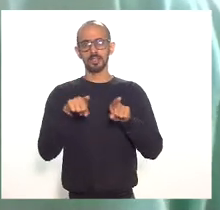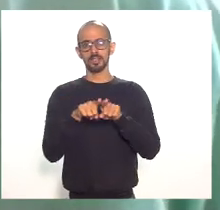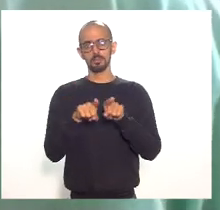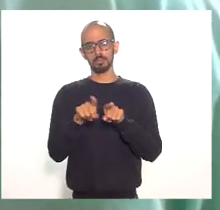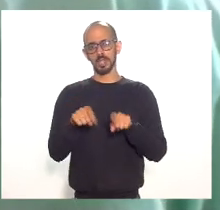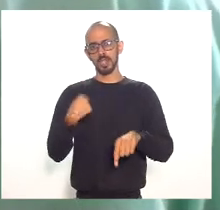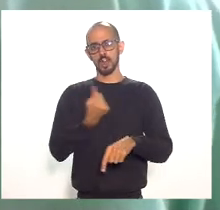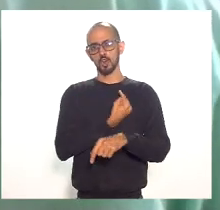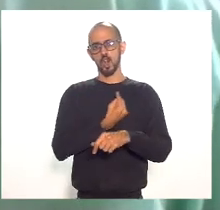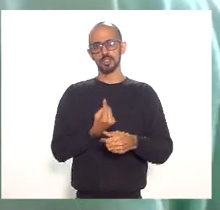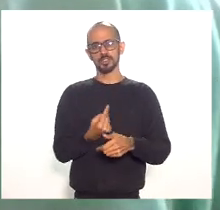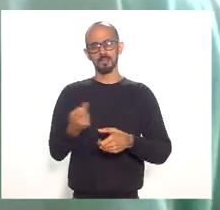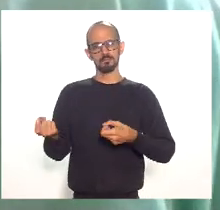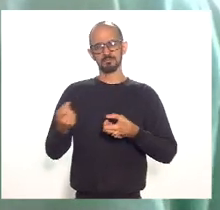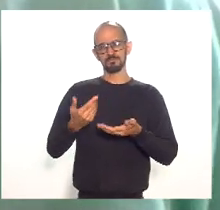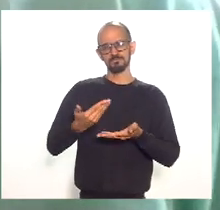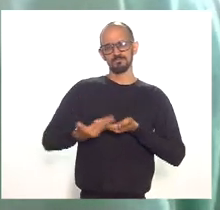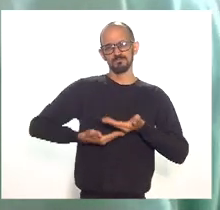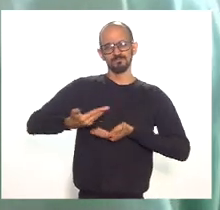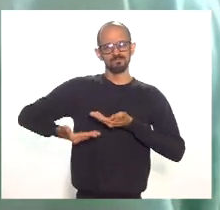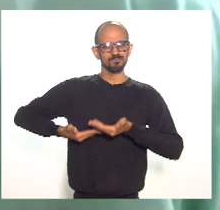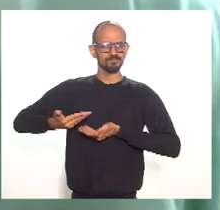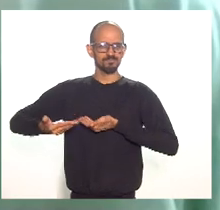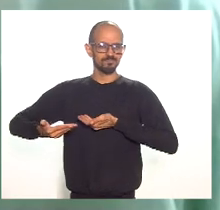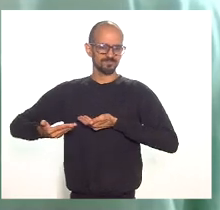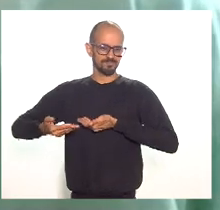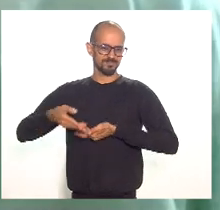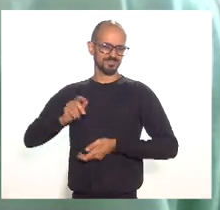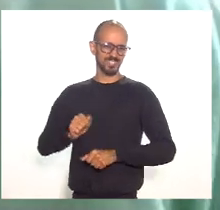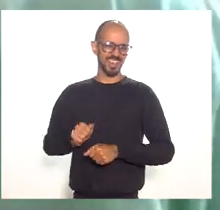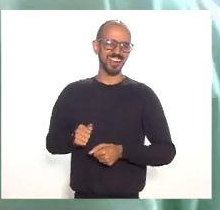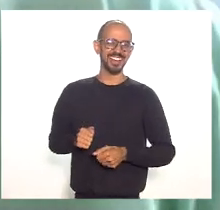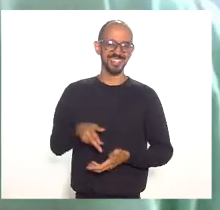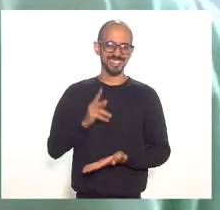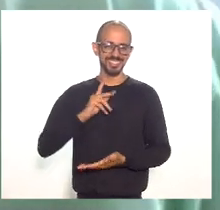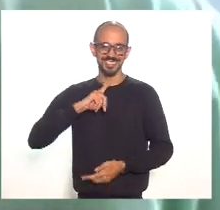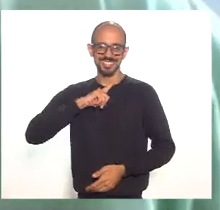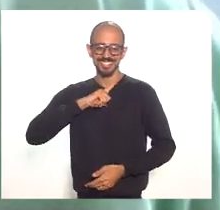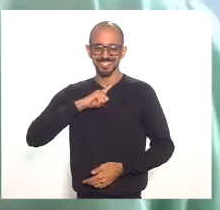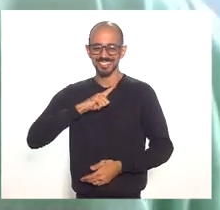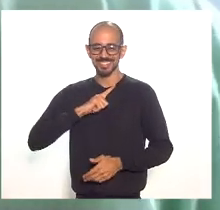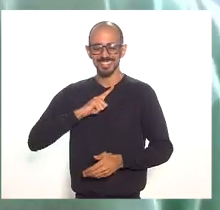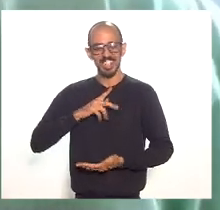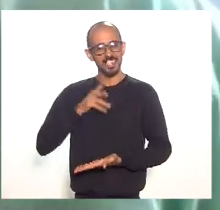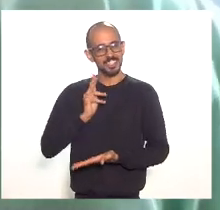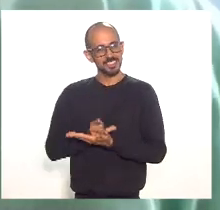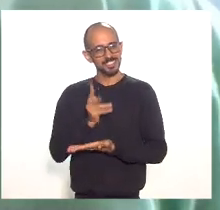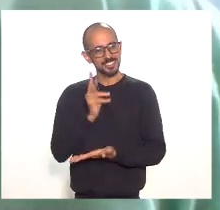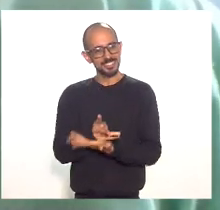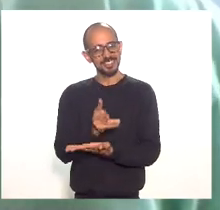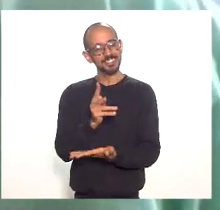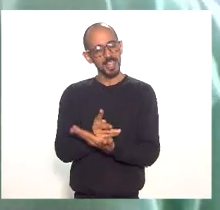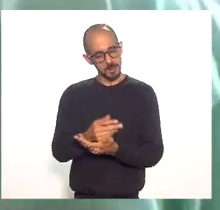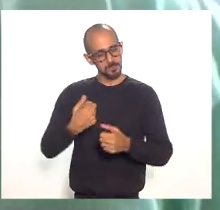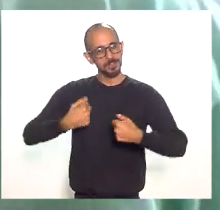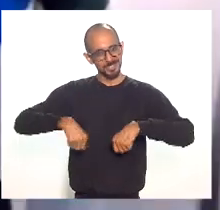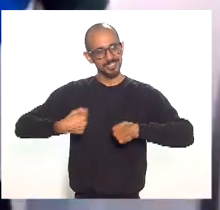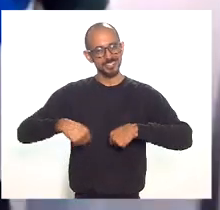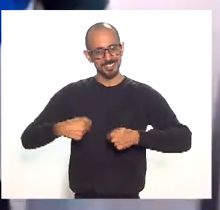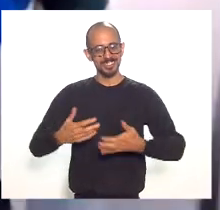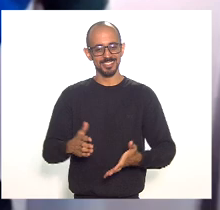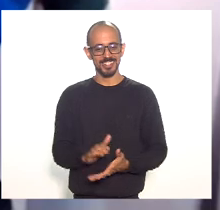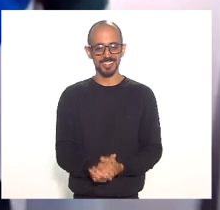nossa parceria eco-agrícola sustentável é cada vez mais necessária. Mais necessária.